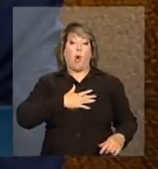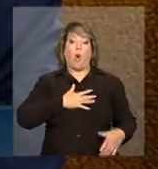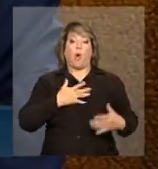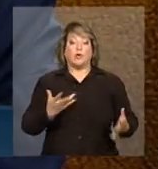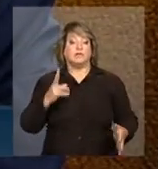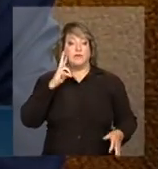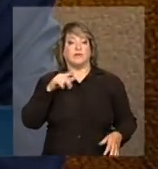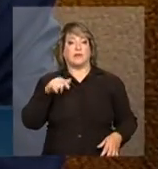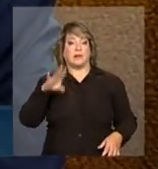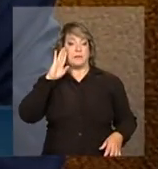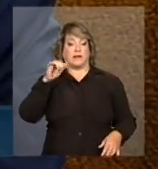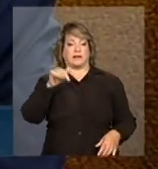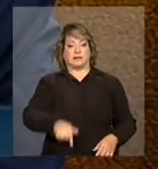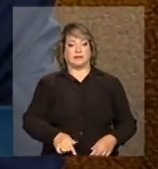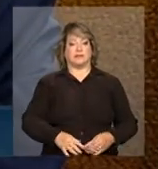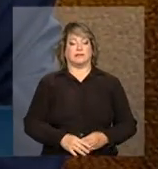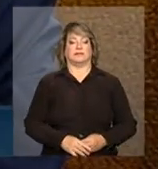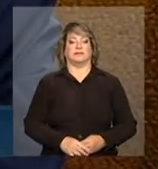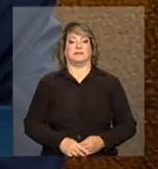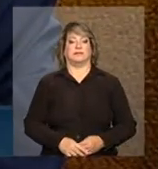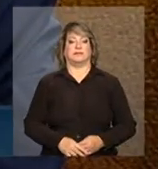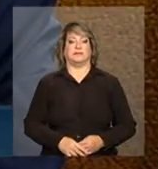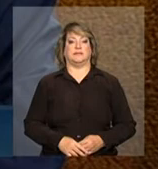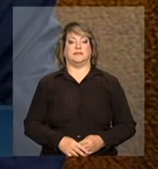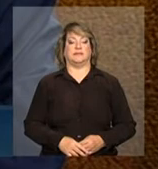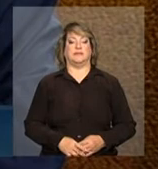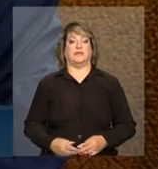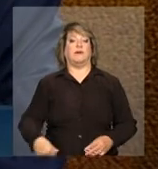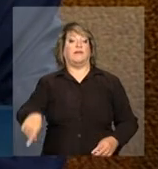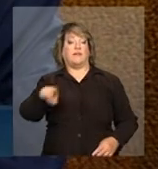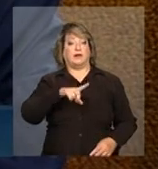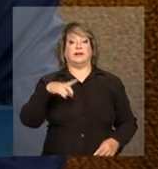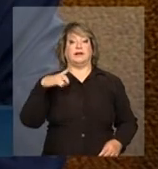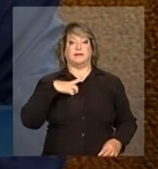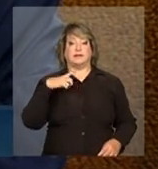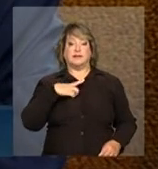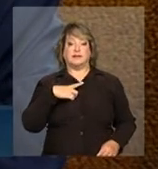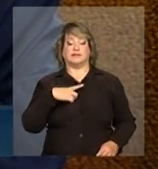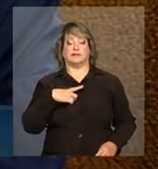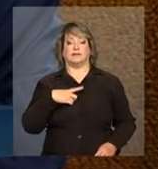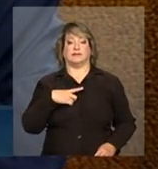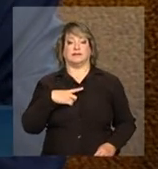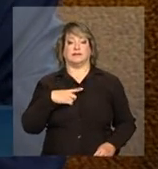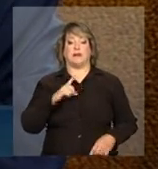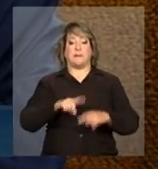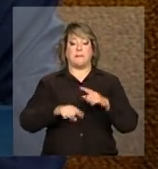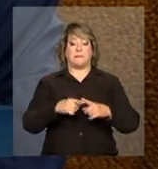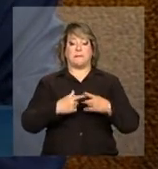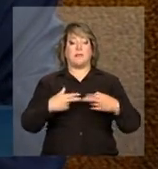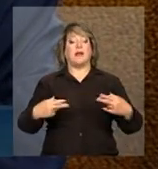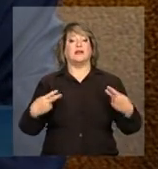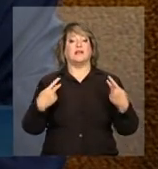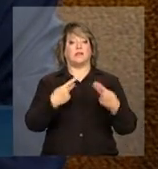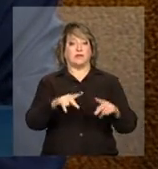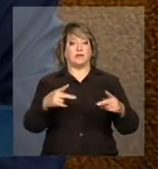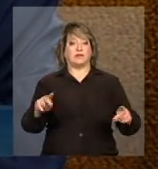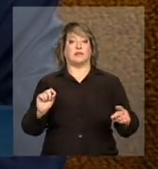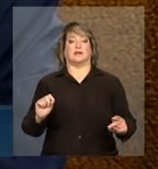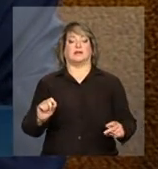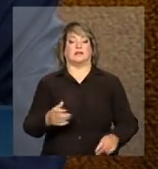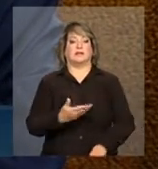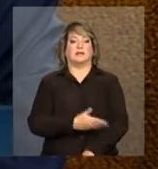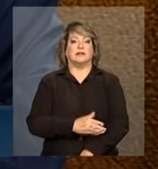ver priorizados. Vocês têm aí no material de vocês também um exercício que a gente